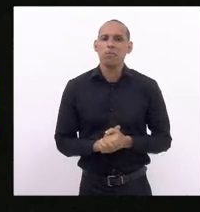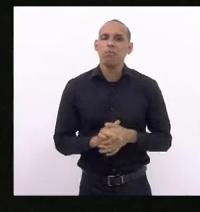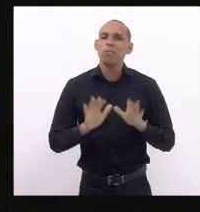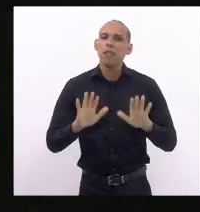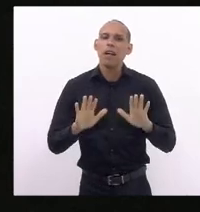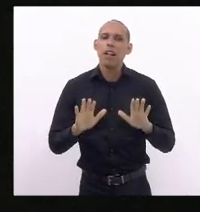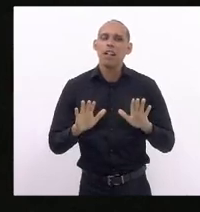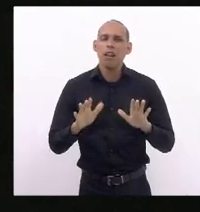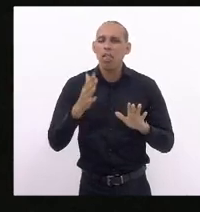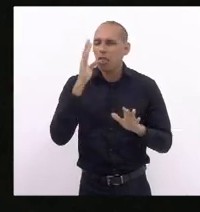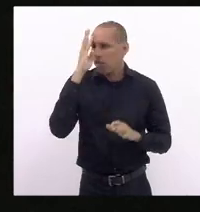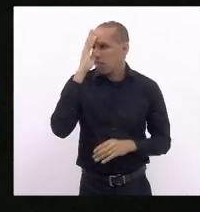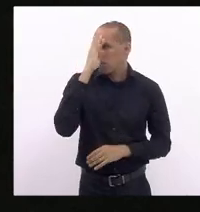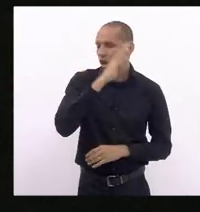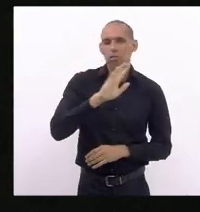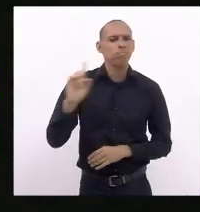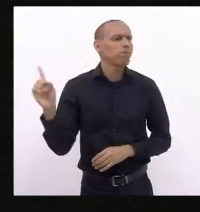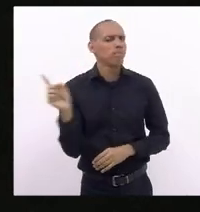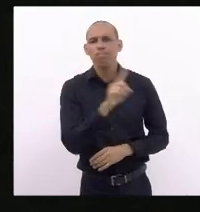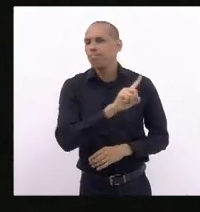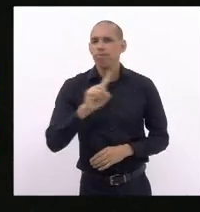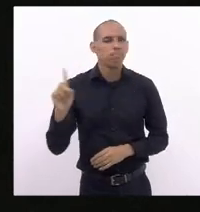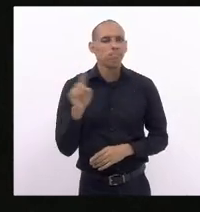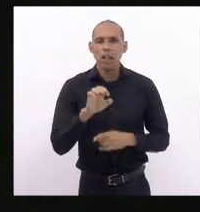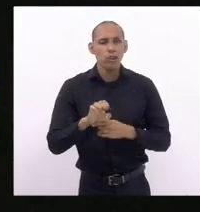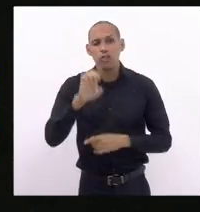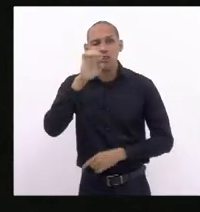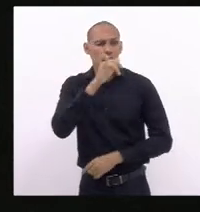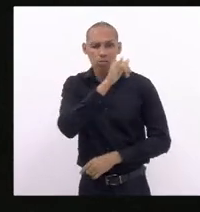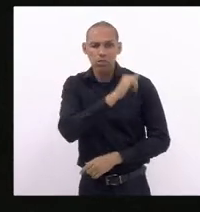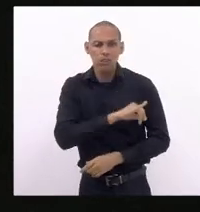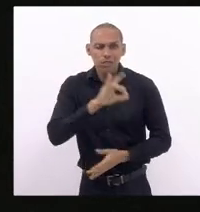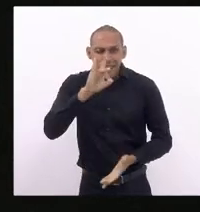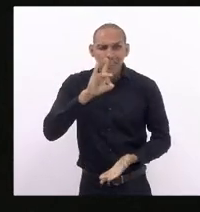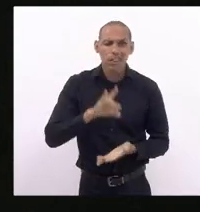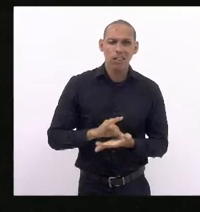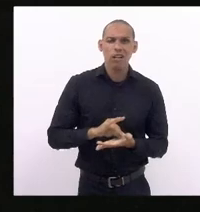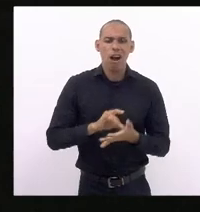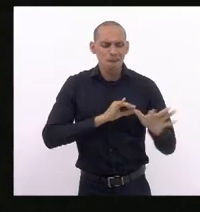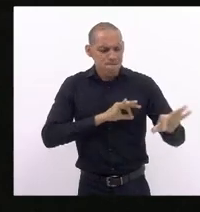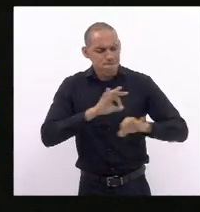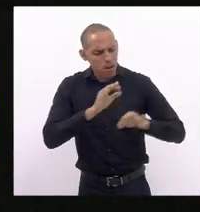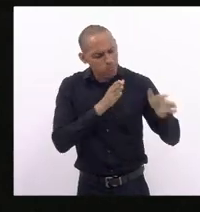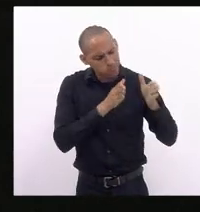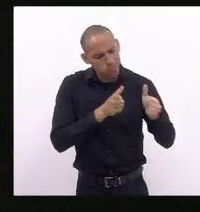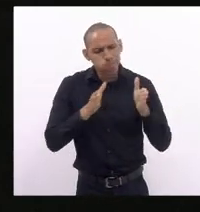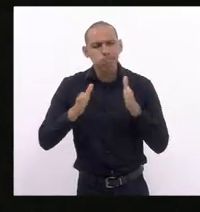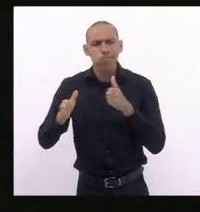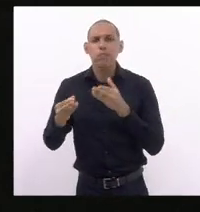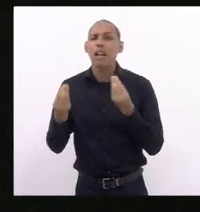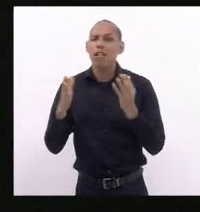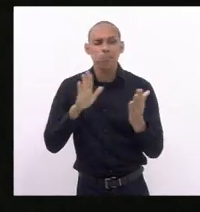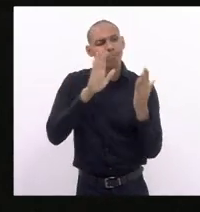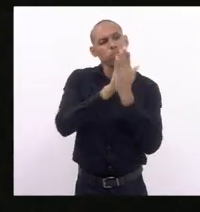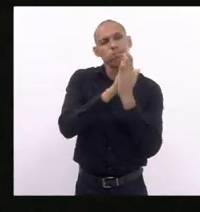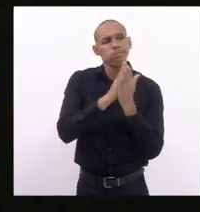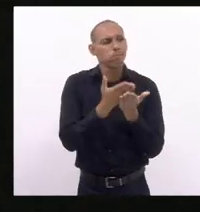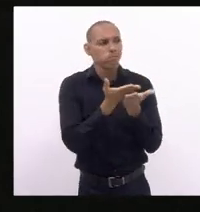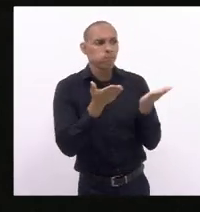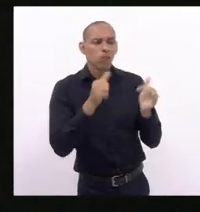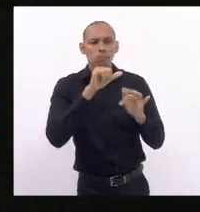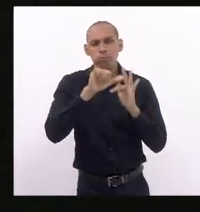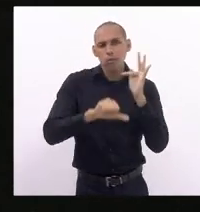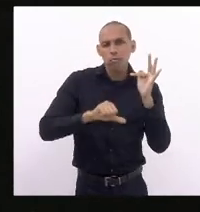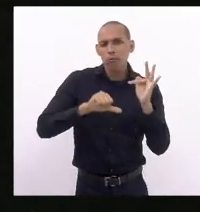passe desapercebido e que o Estado do Rio de Janeiro verdadeiramente se organize para enfrentar esses